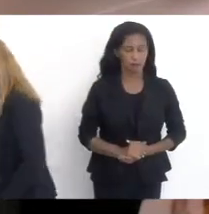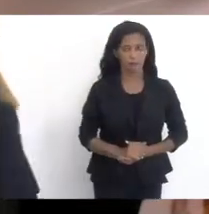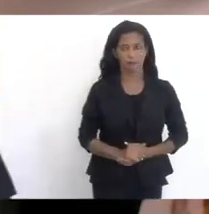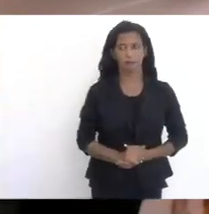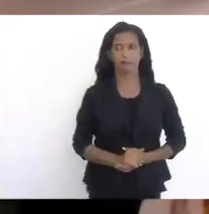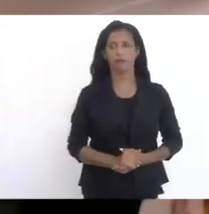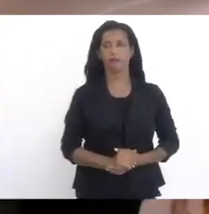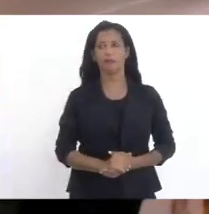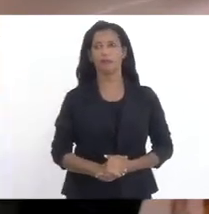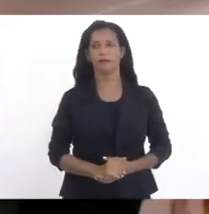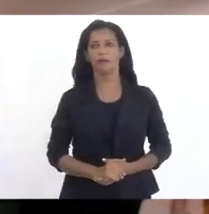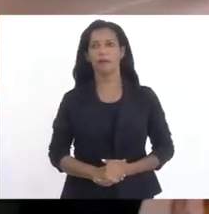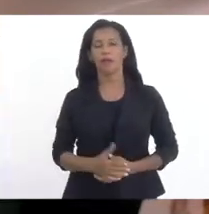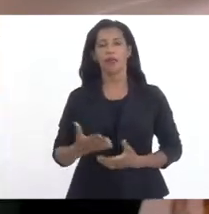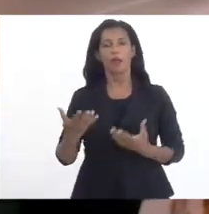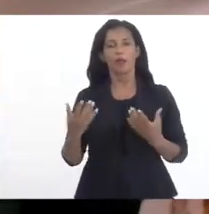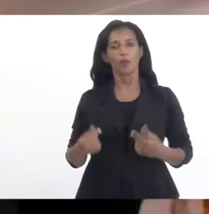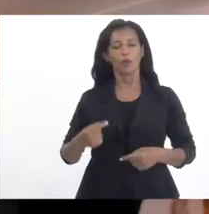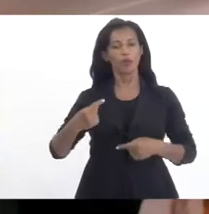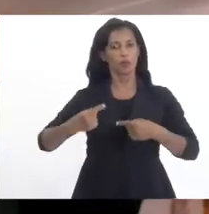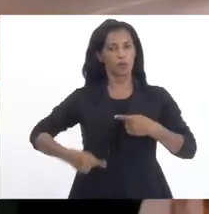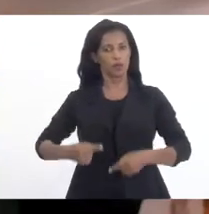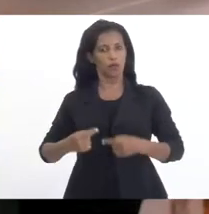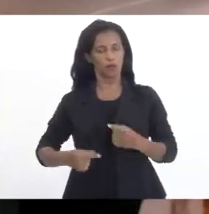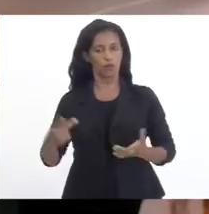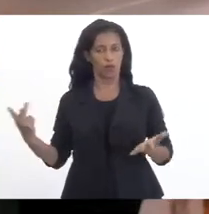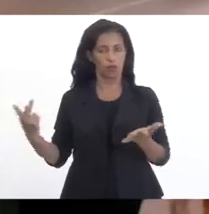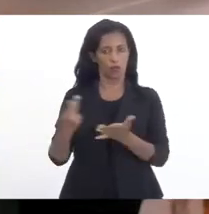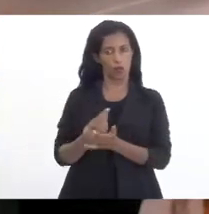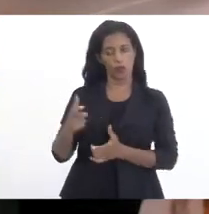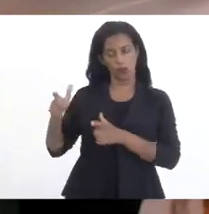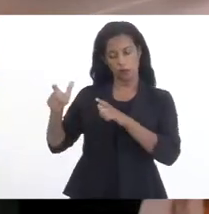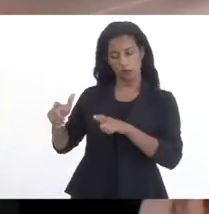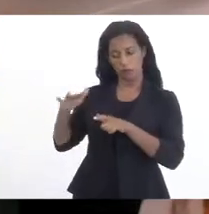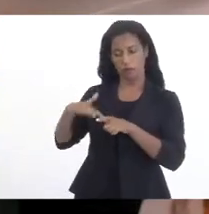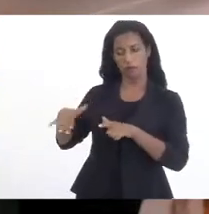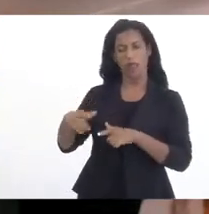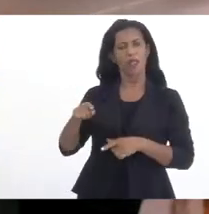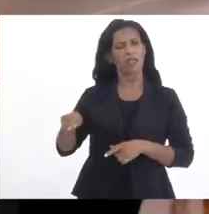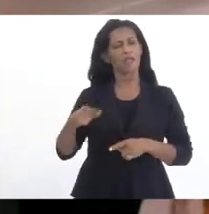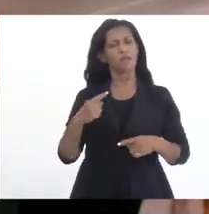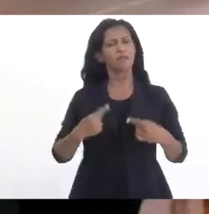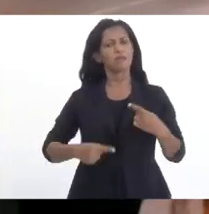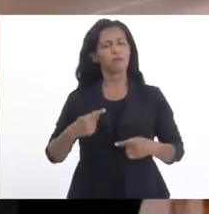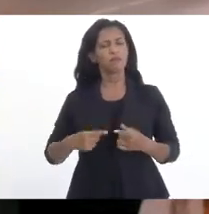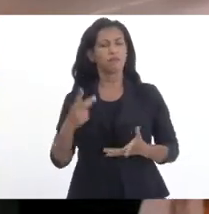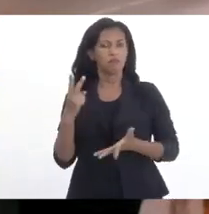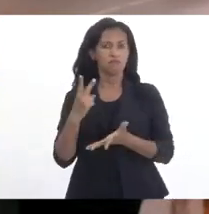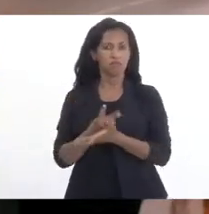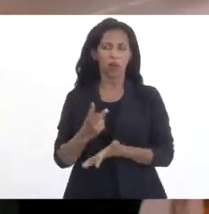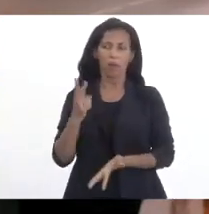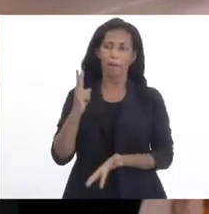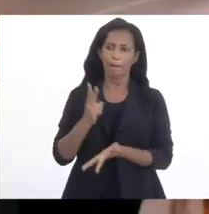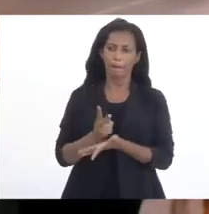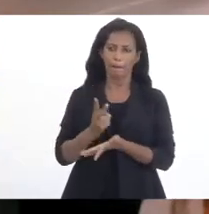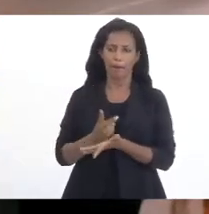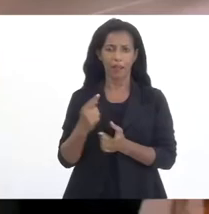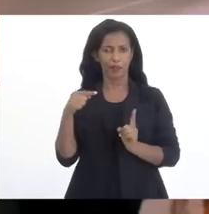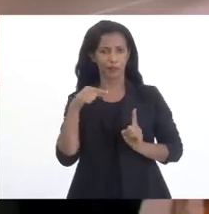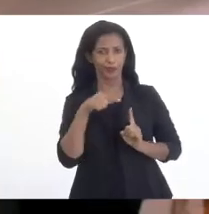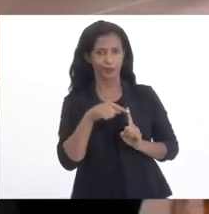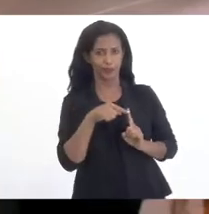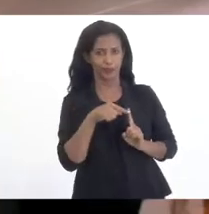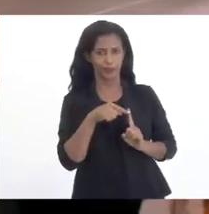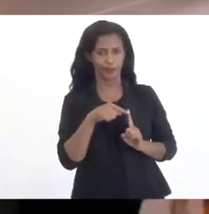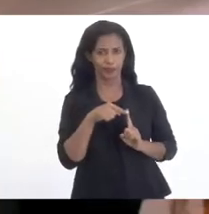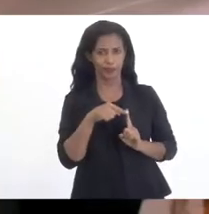braços abertos, muitas dessas discussões foram realizadas lá. E todas essas discussões sempre tiveram o mesmo objeto. Né,